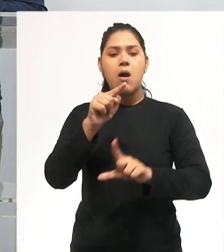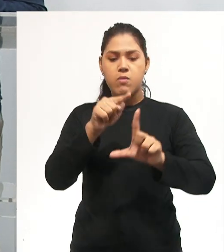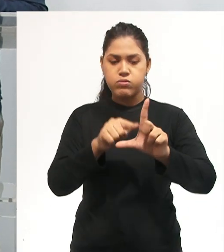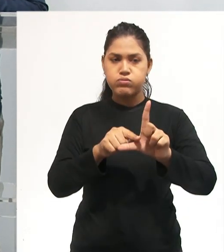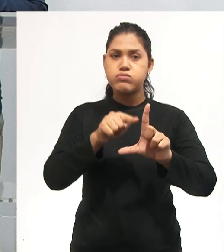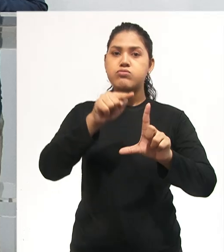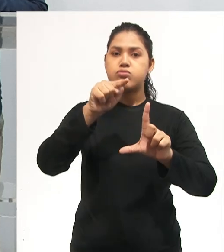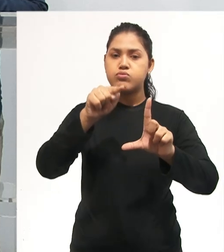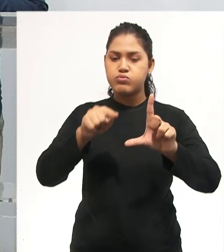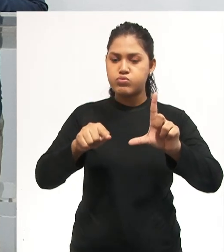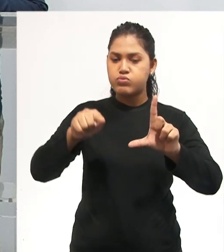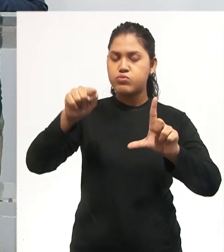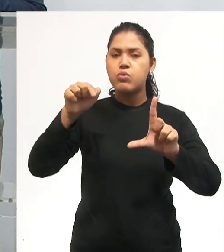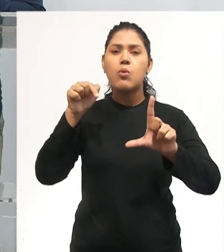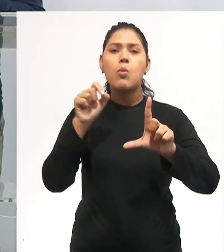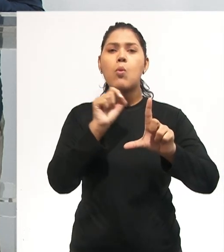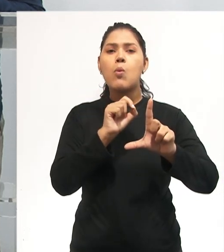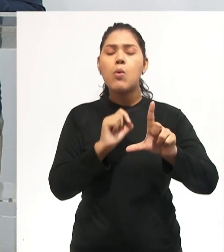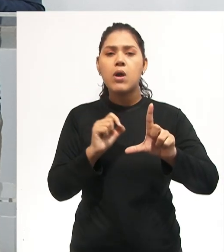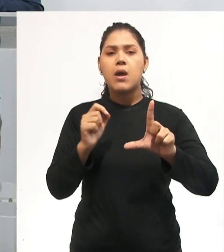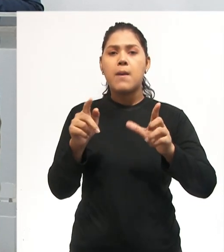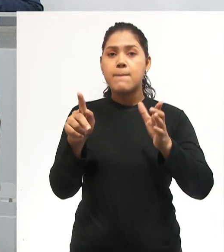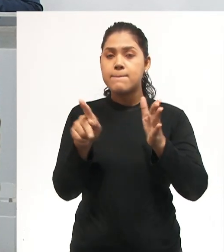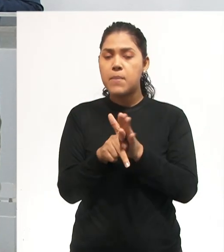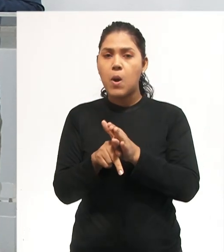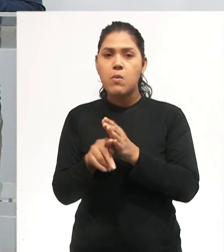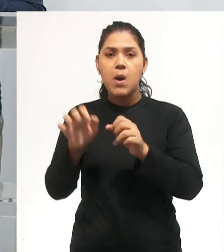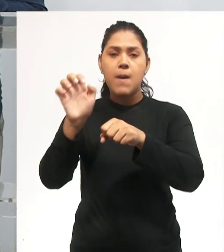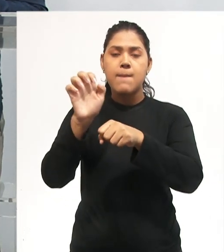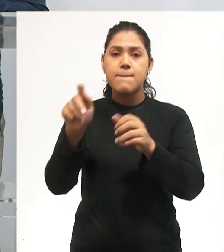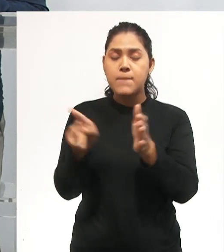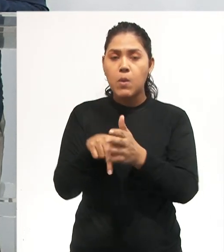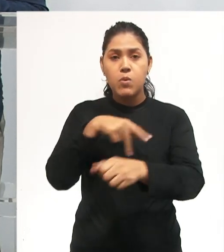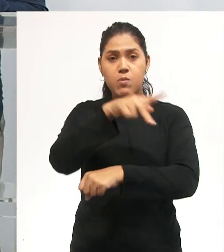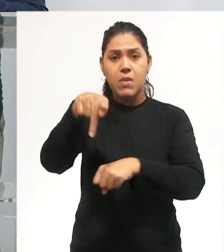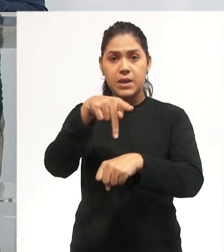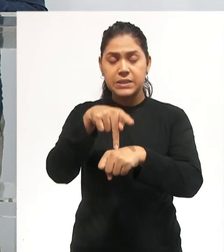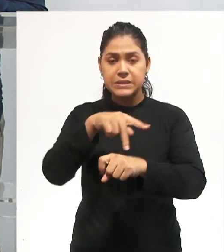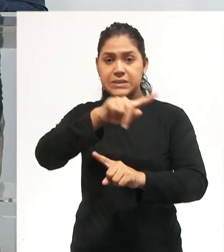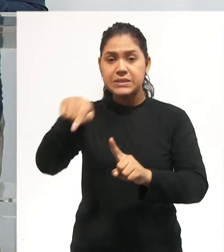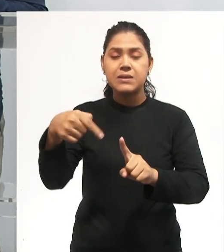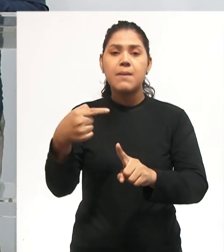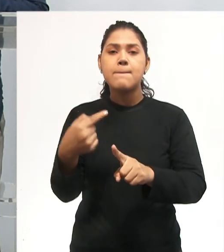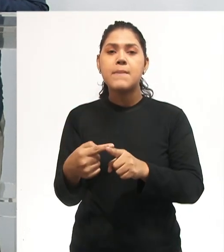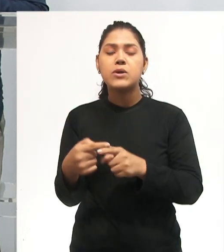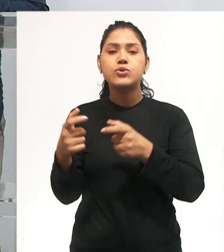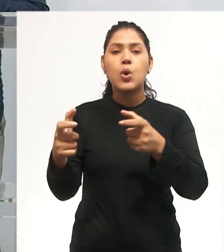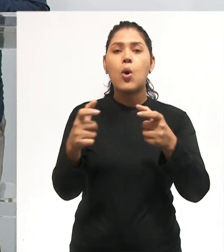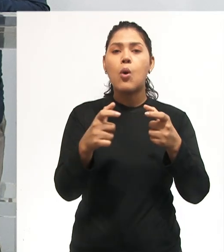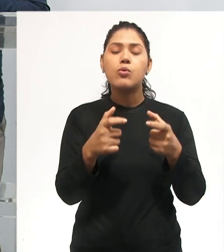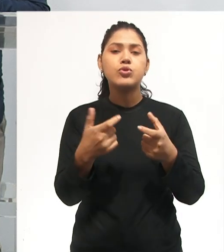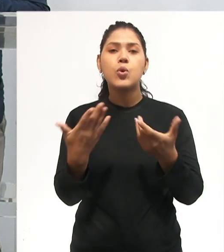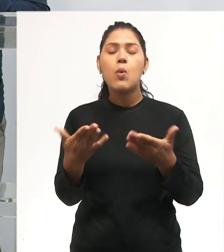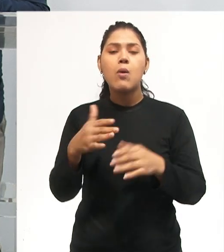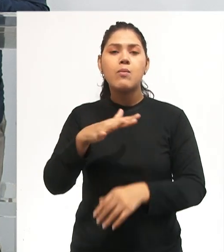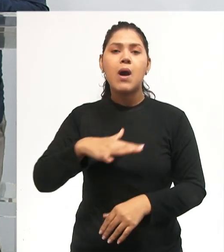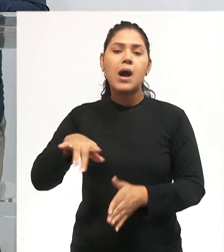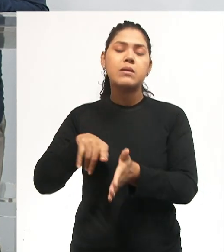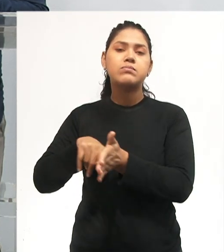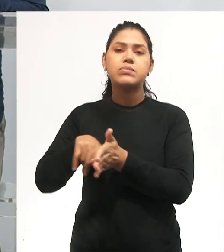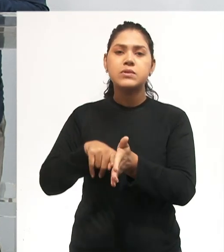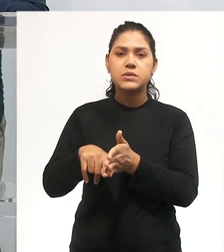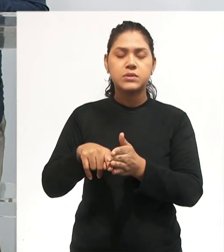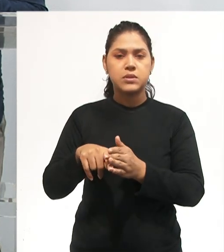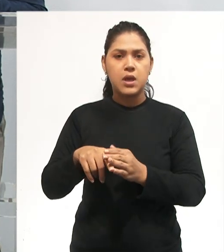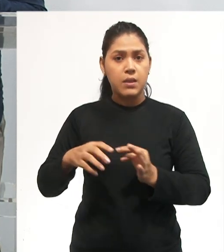você tem o ambiente de fomento à pesquisa, desenvolvimento e inovação como sendo um dos pontos mais